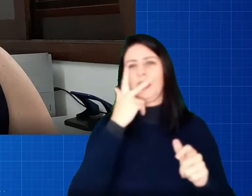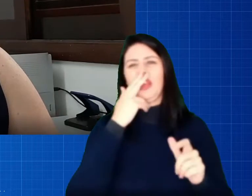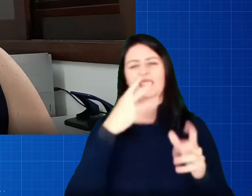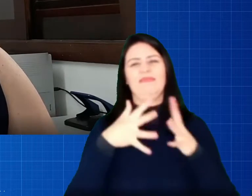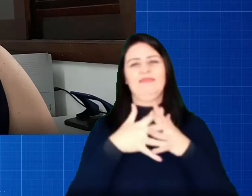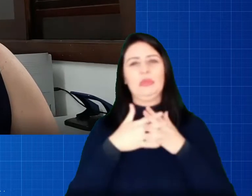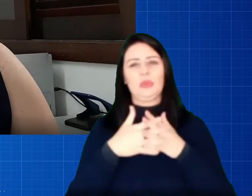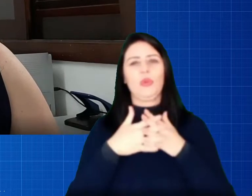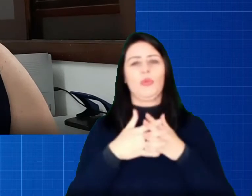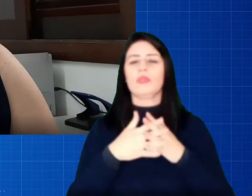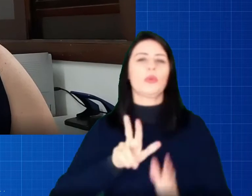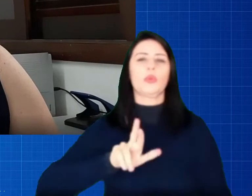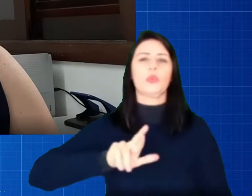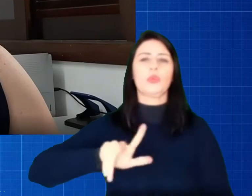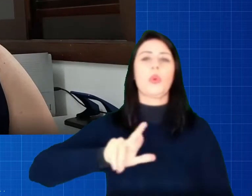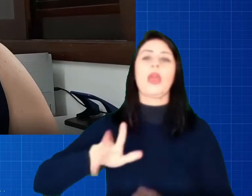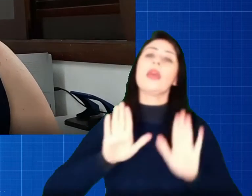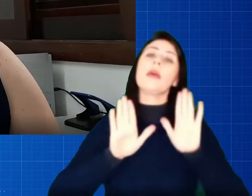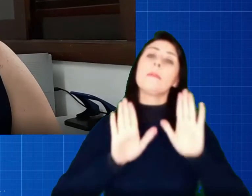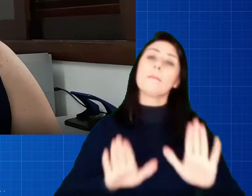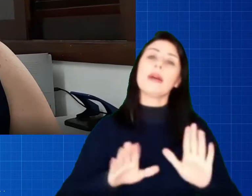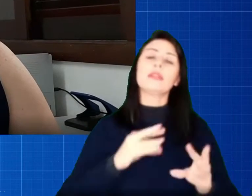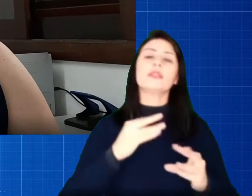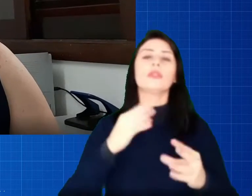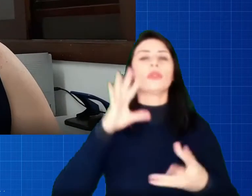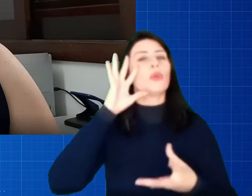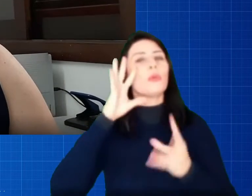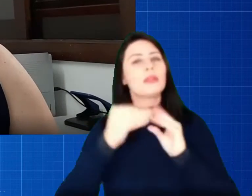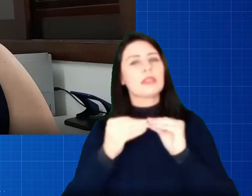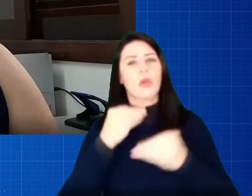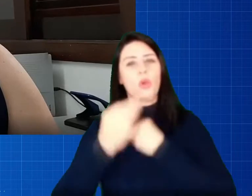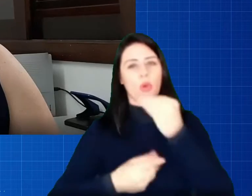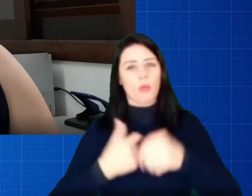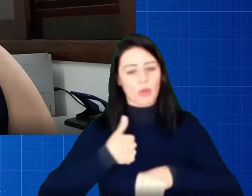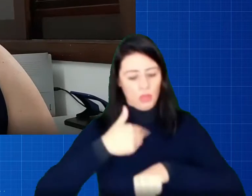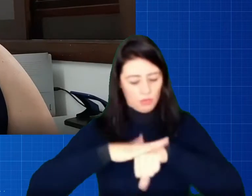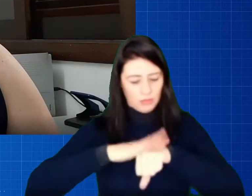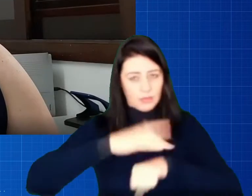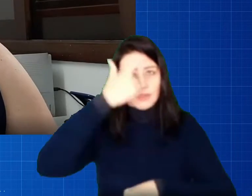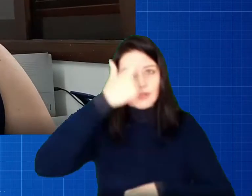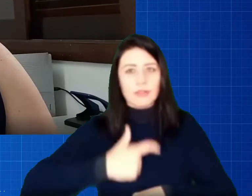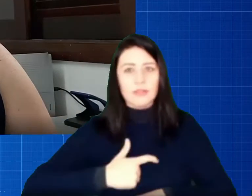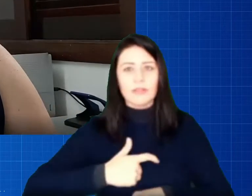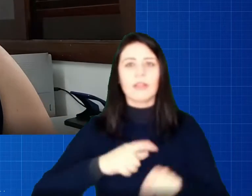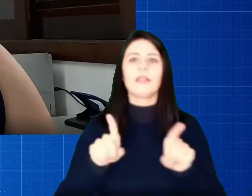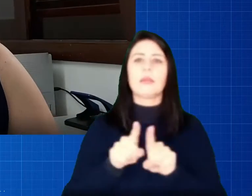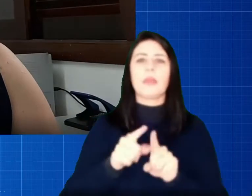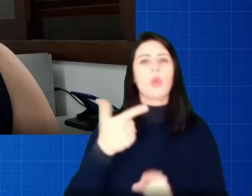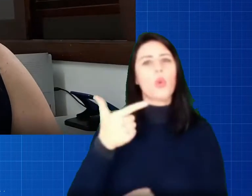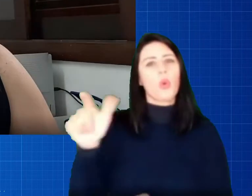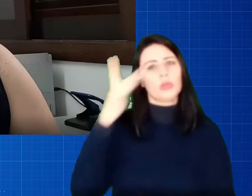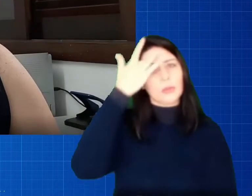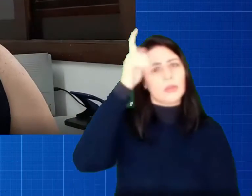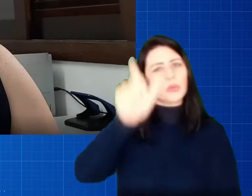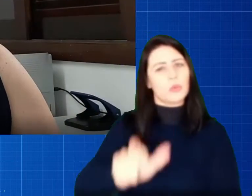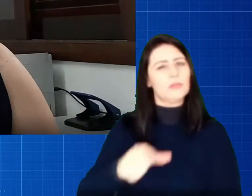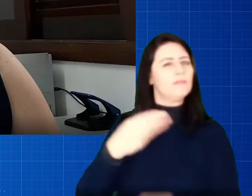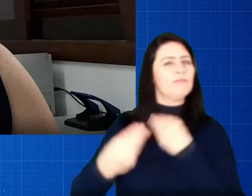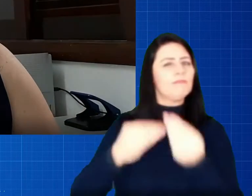ouvirmos das pessoas, mas sim uma compreensão de si mesmo e a compreensão do